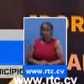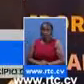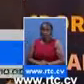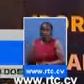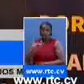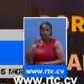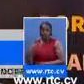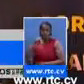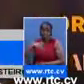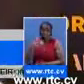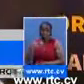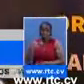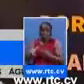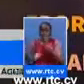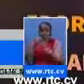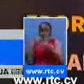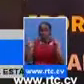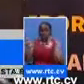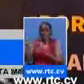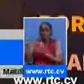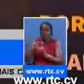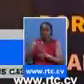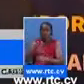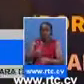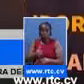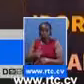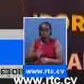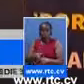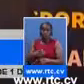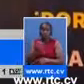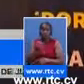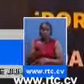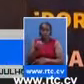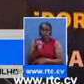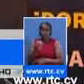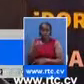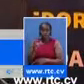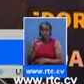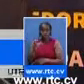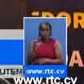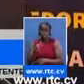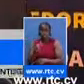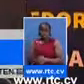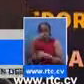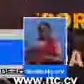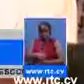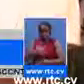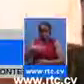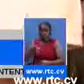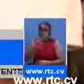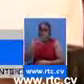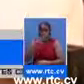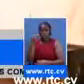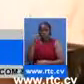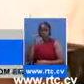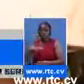de microempreendedorismo, com condições favoráveis a nível da taxa de juros, de garantias. Quer dizer que um jovem que queira hoje